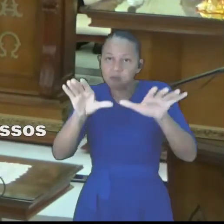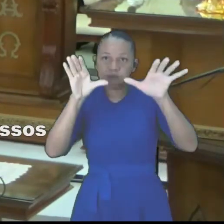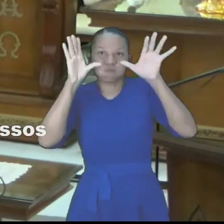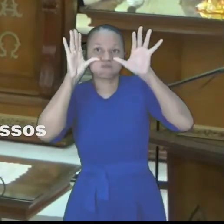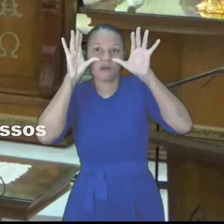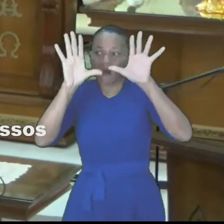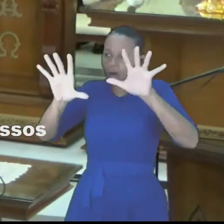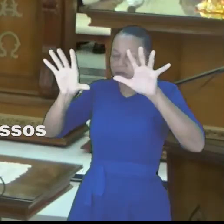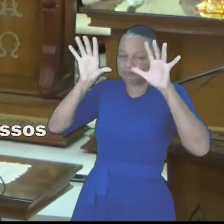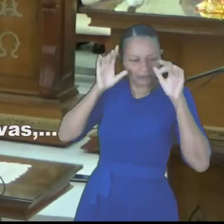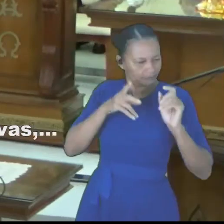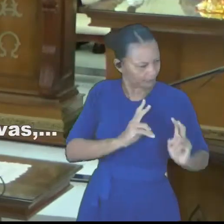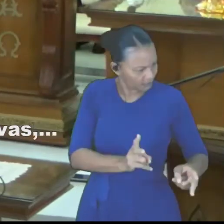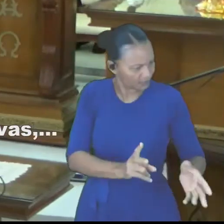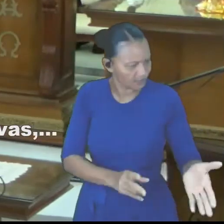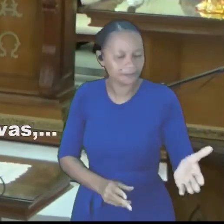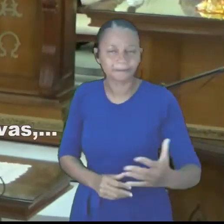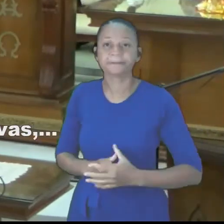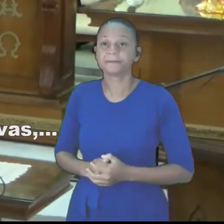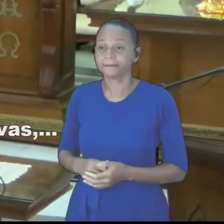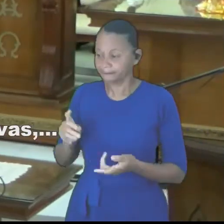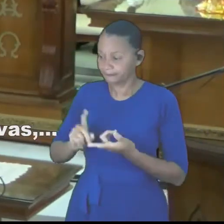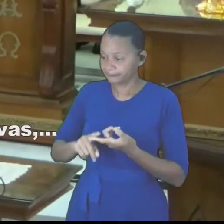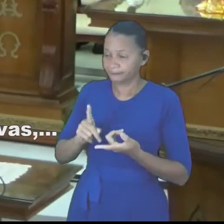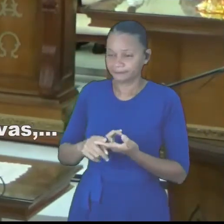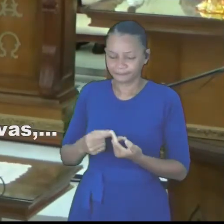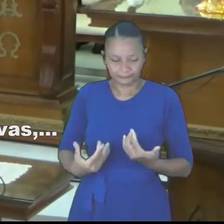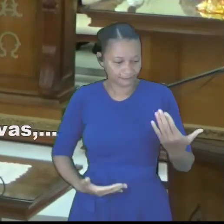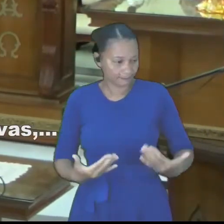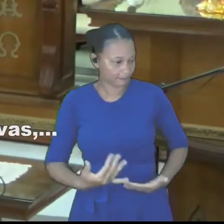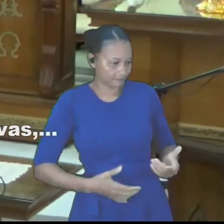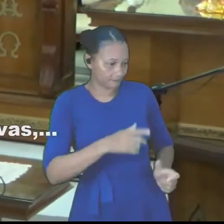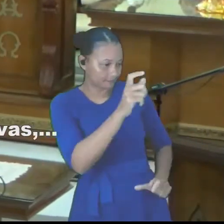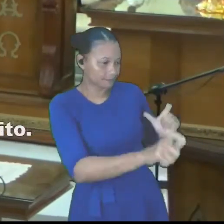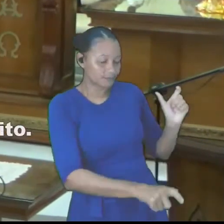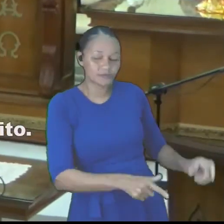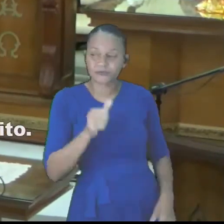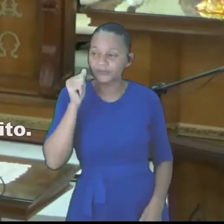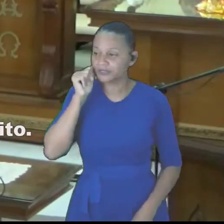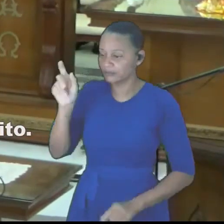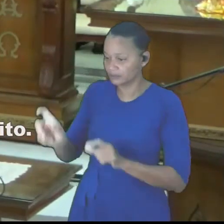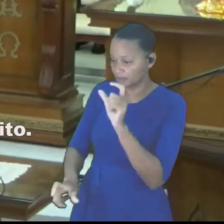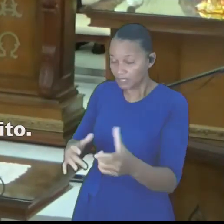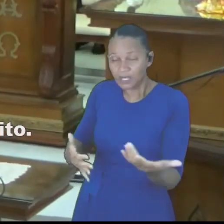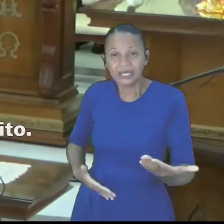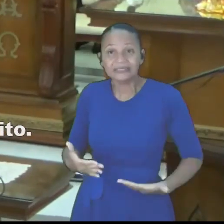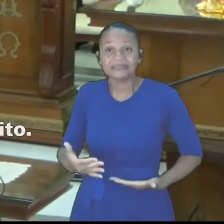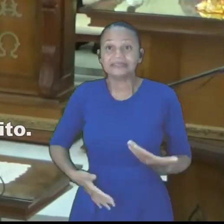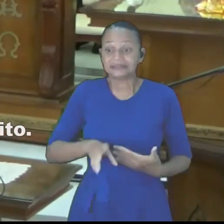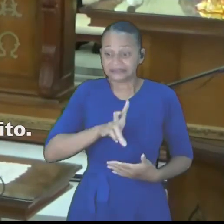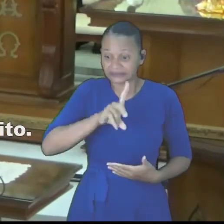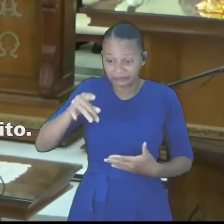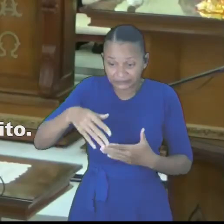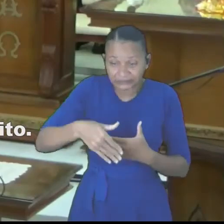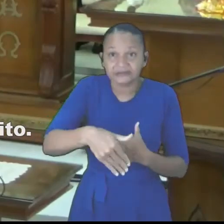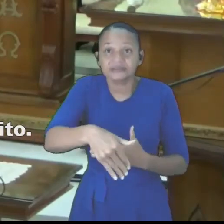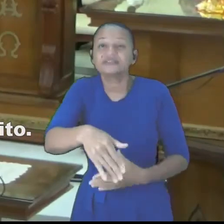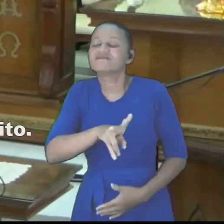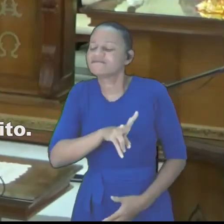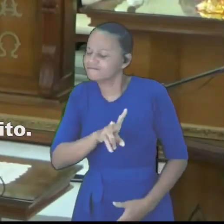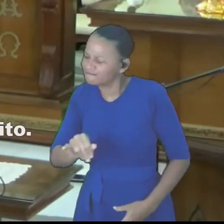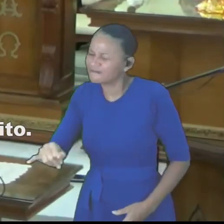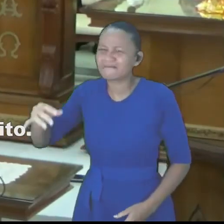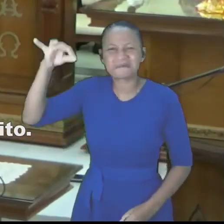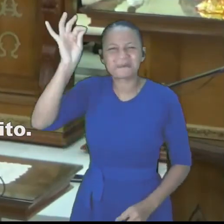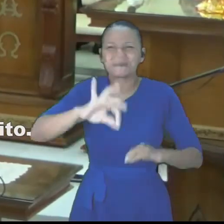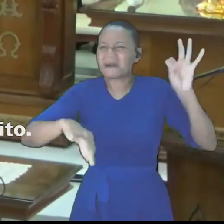visões. Prossiga. E também sobre os servos e sobre as servas, naqueles dias, derramarei o